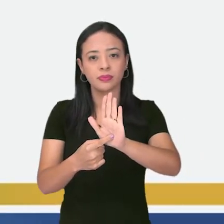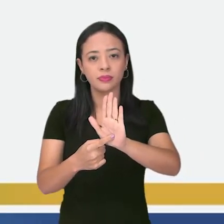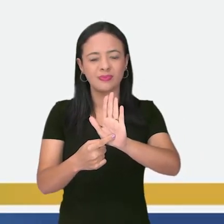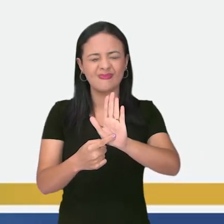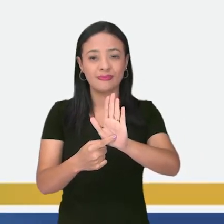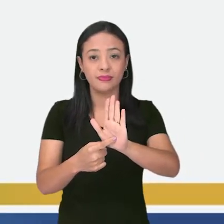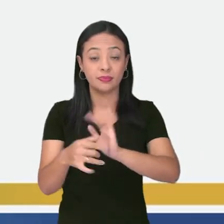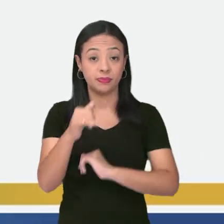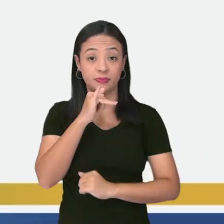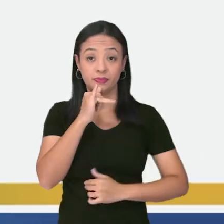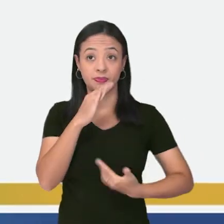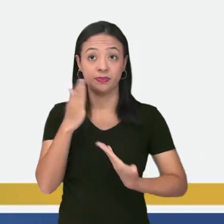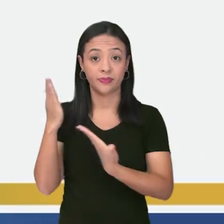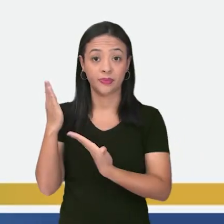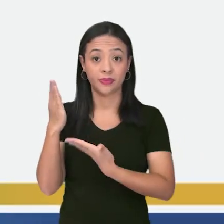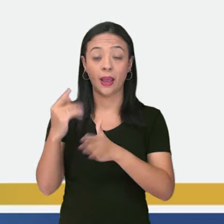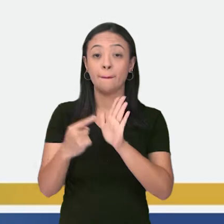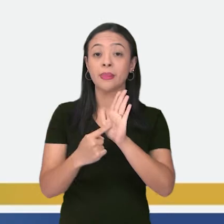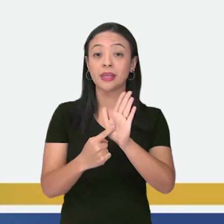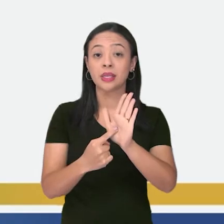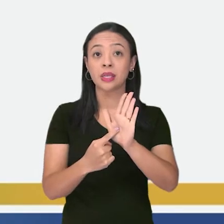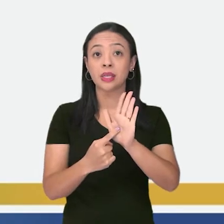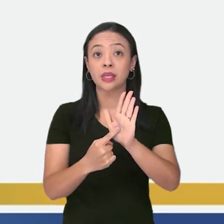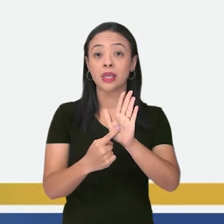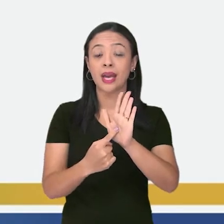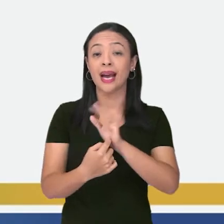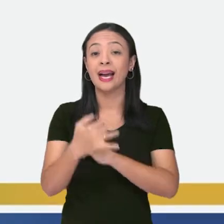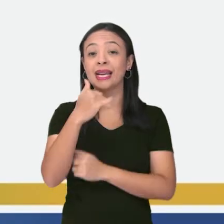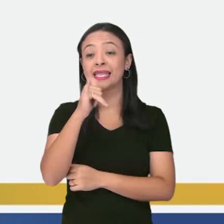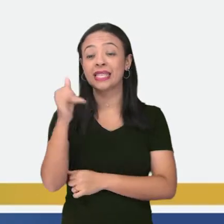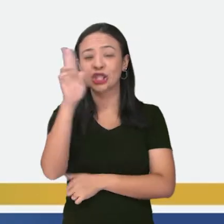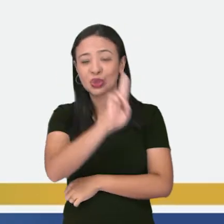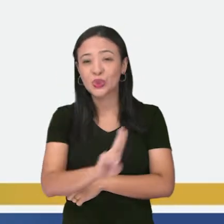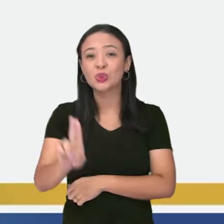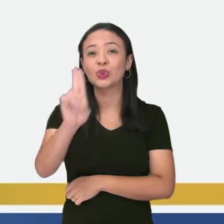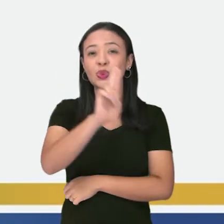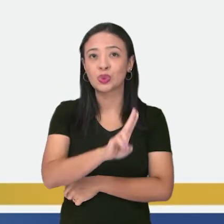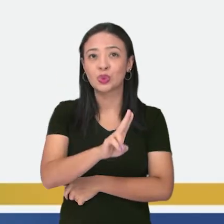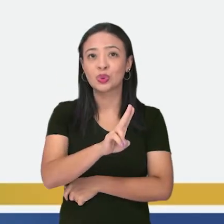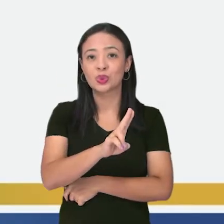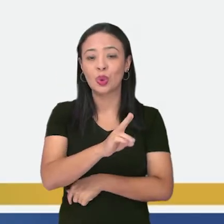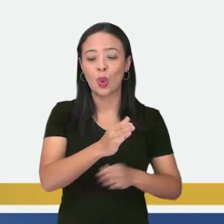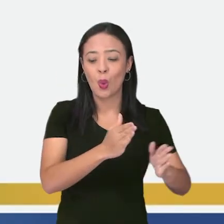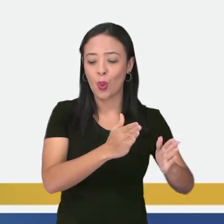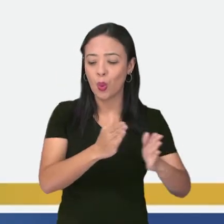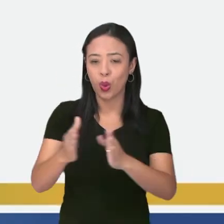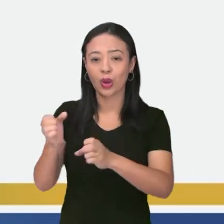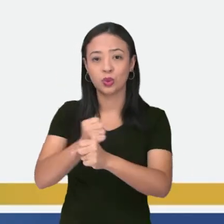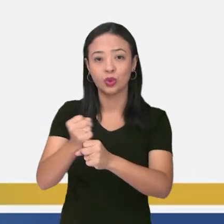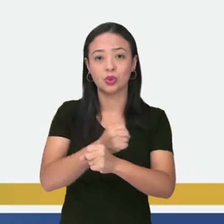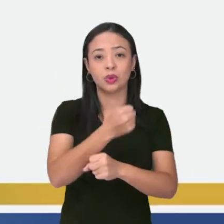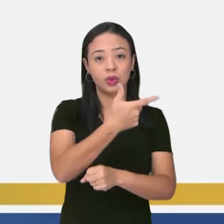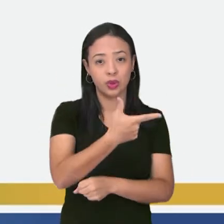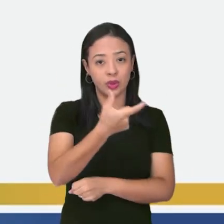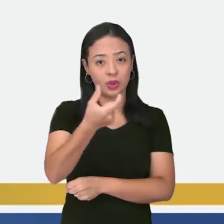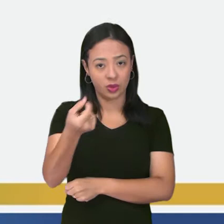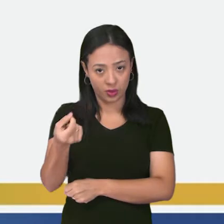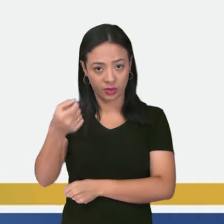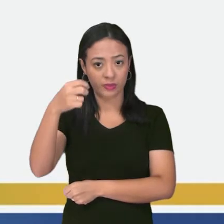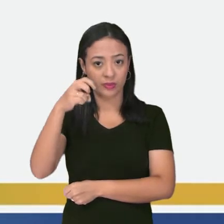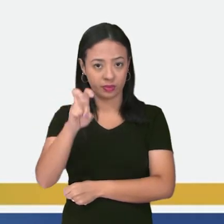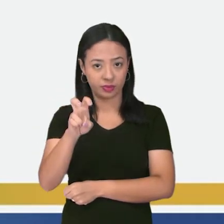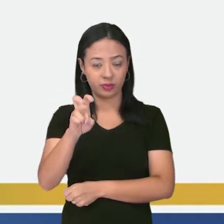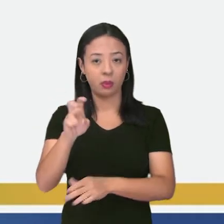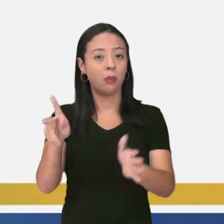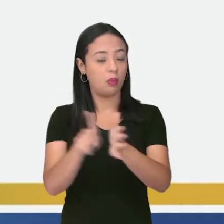O exemplo abaixo mostra o consumo de energia elétrica no decorrer do ano de 2005 de